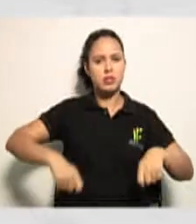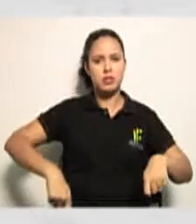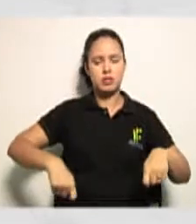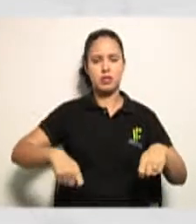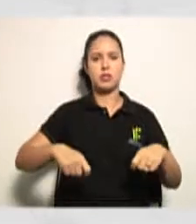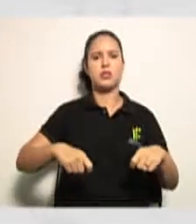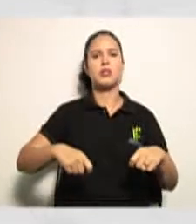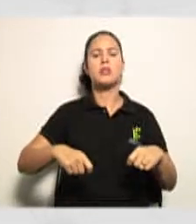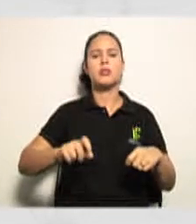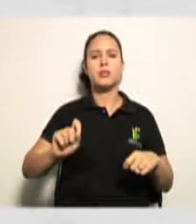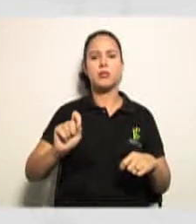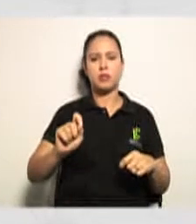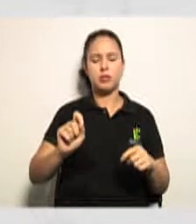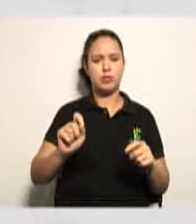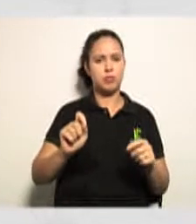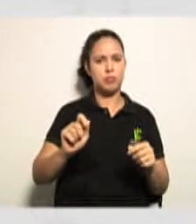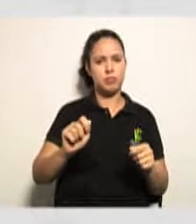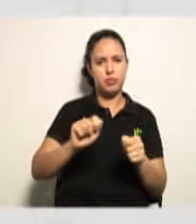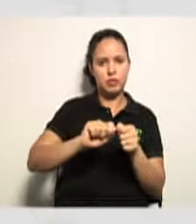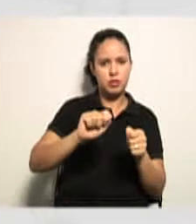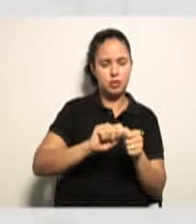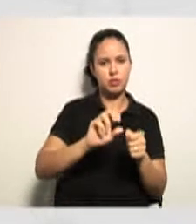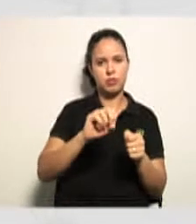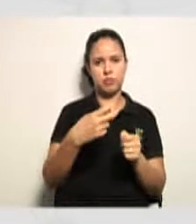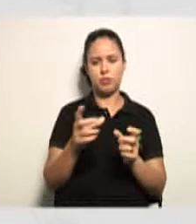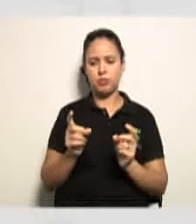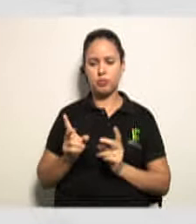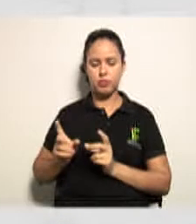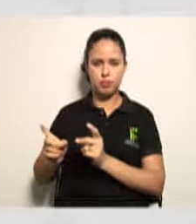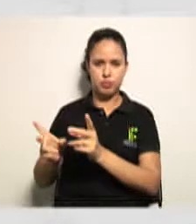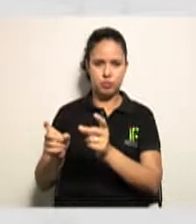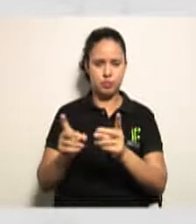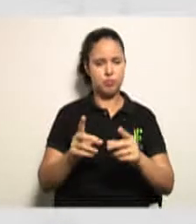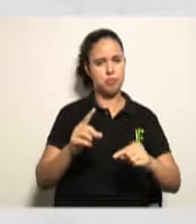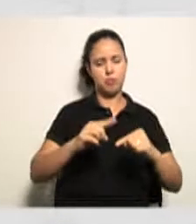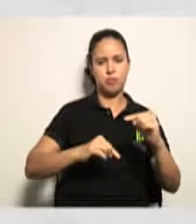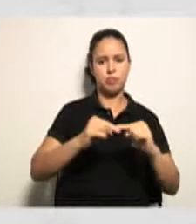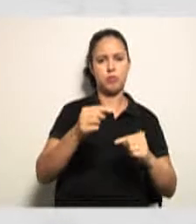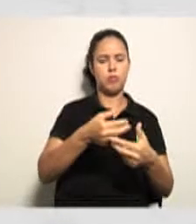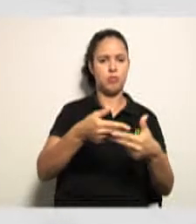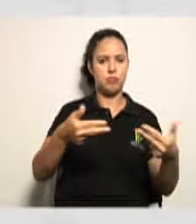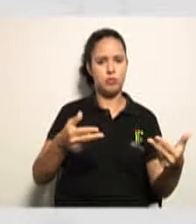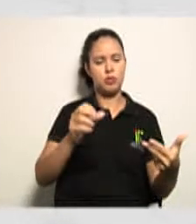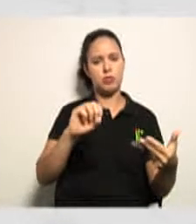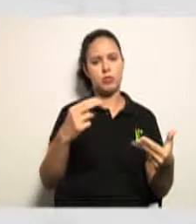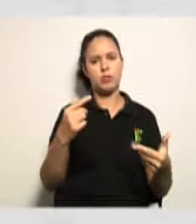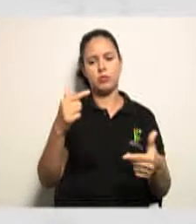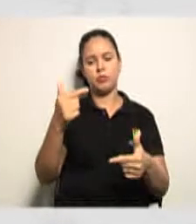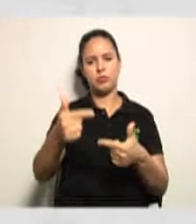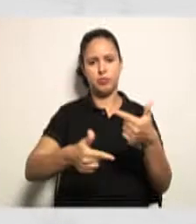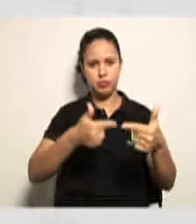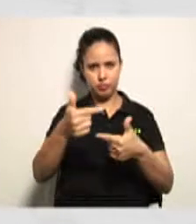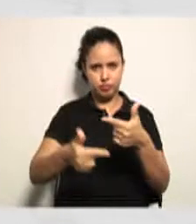para produzir ou vender determinado produto ou prestar um serviço.